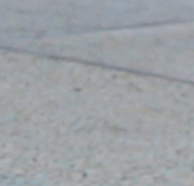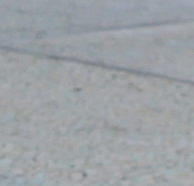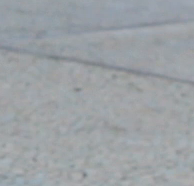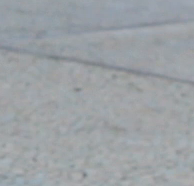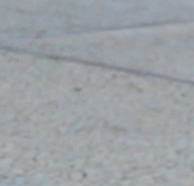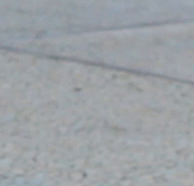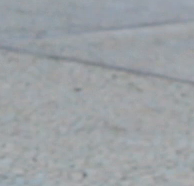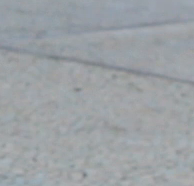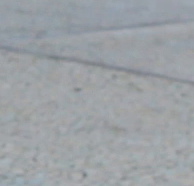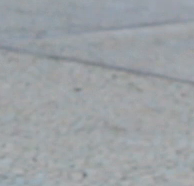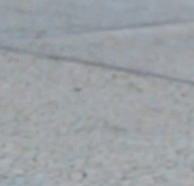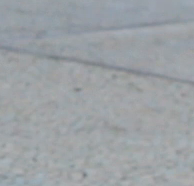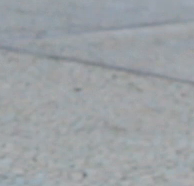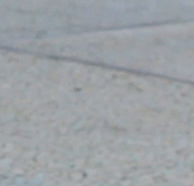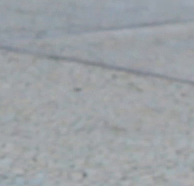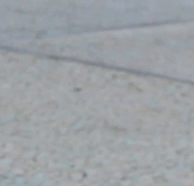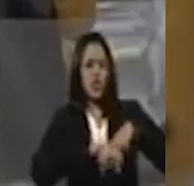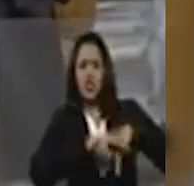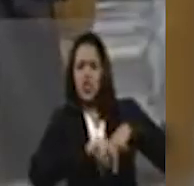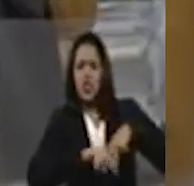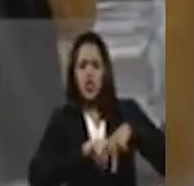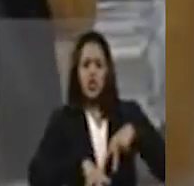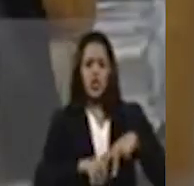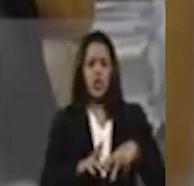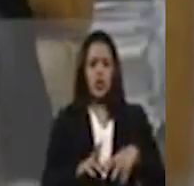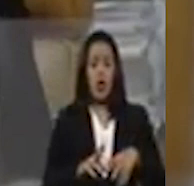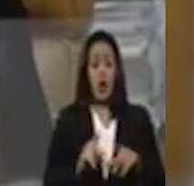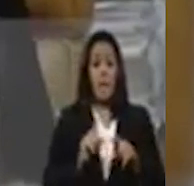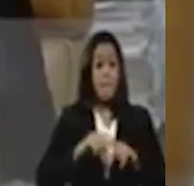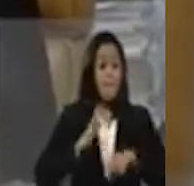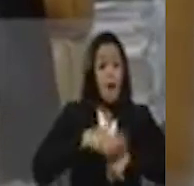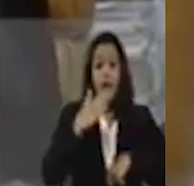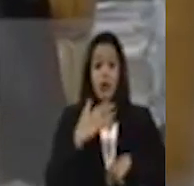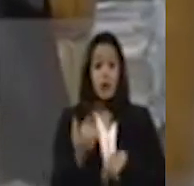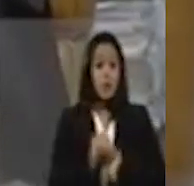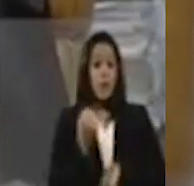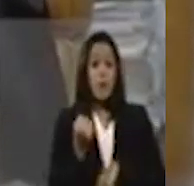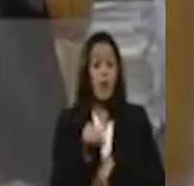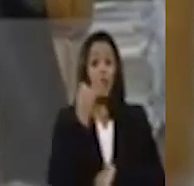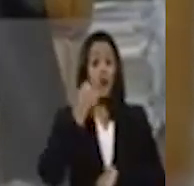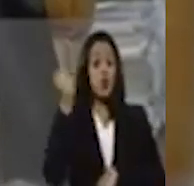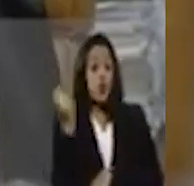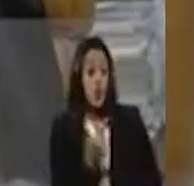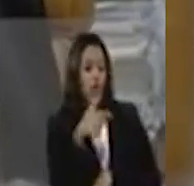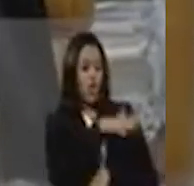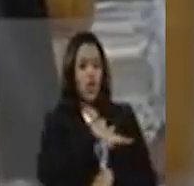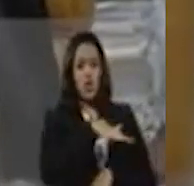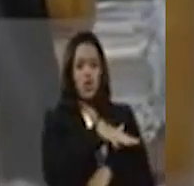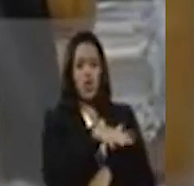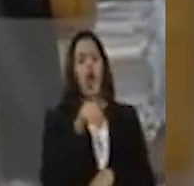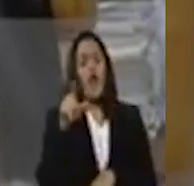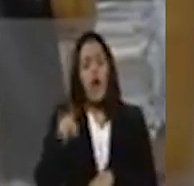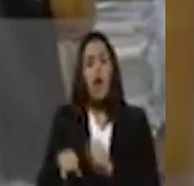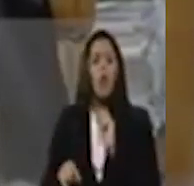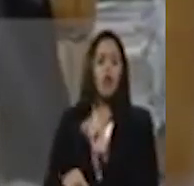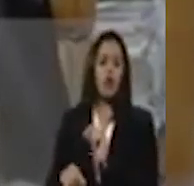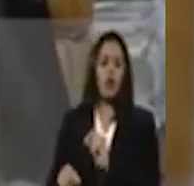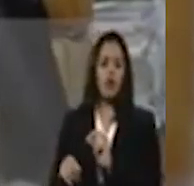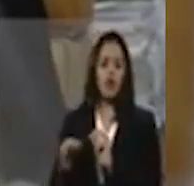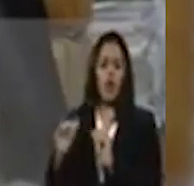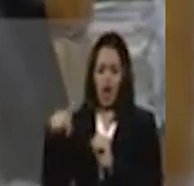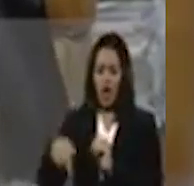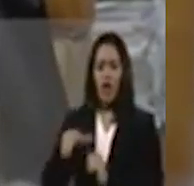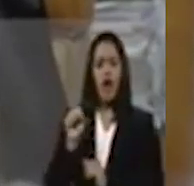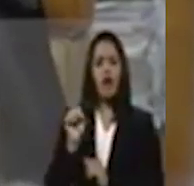a igualdade de direitos, e deu um duro recado. Mais importante do que tudo isso é a função contramajoritária do Supremo